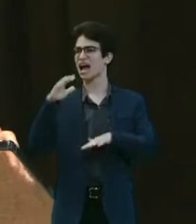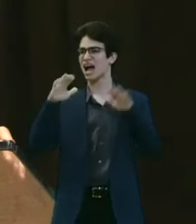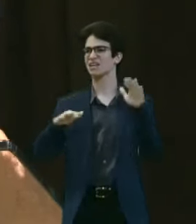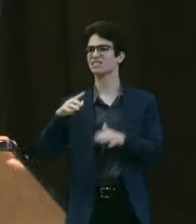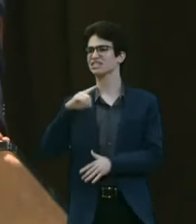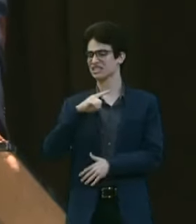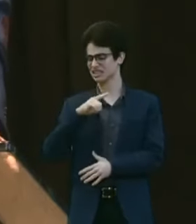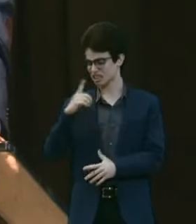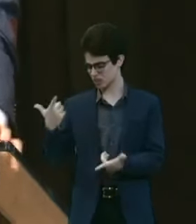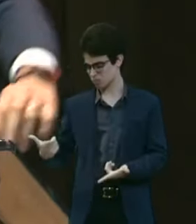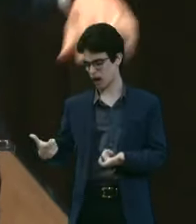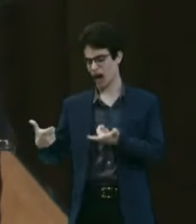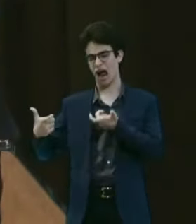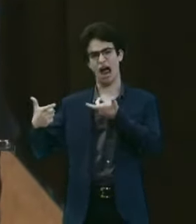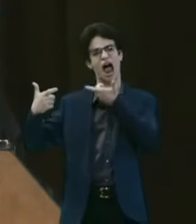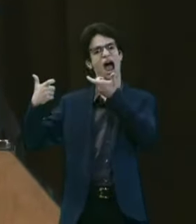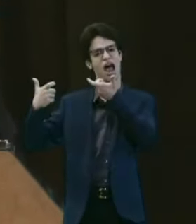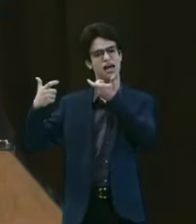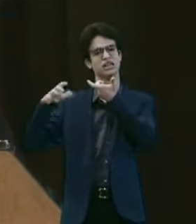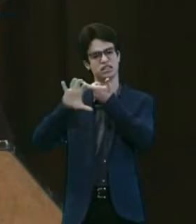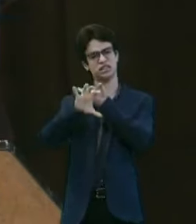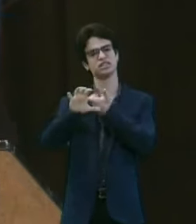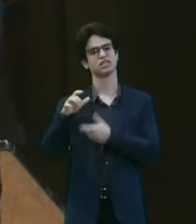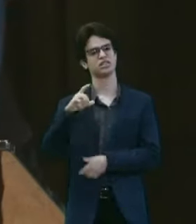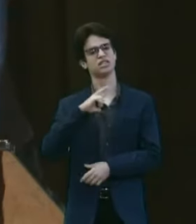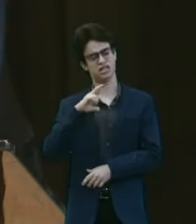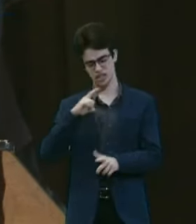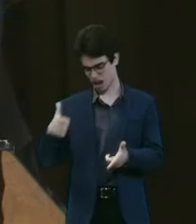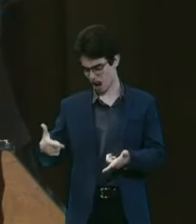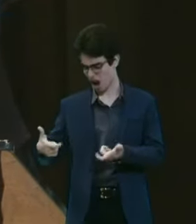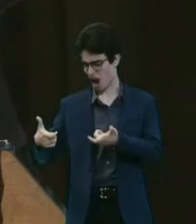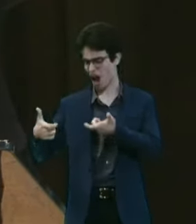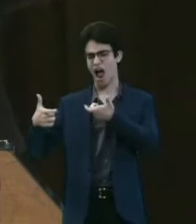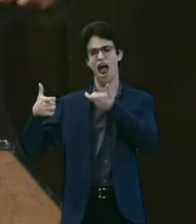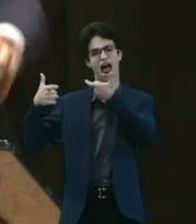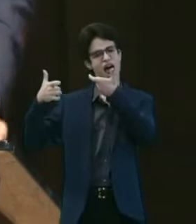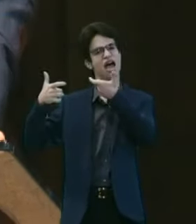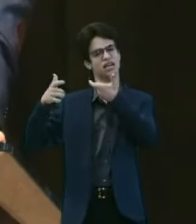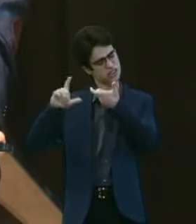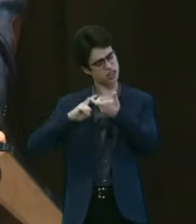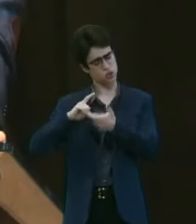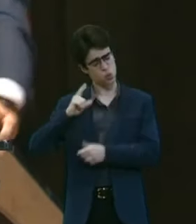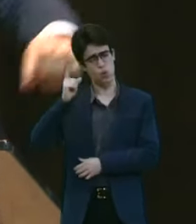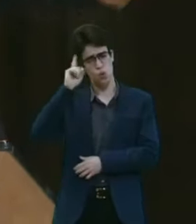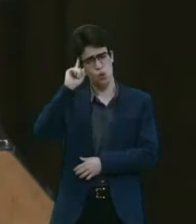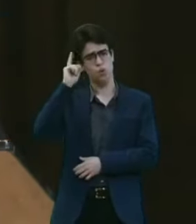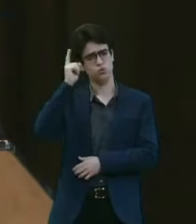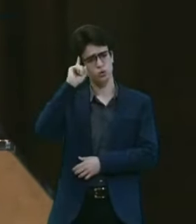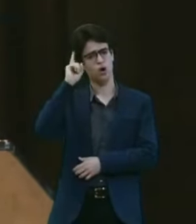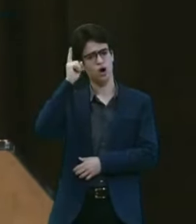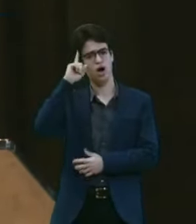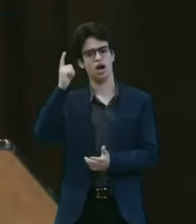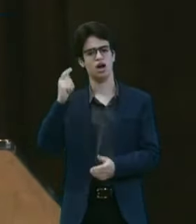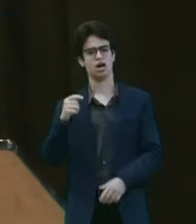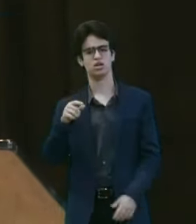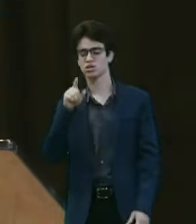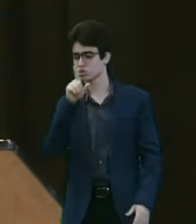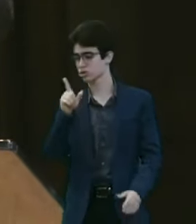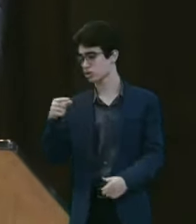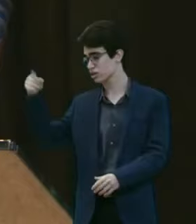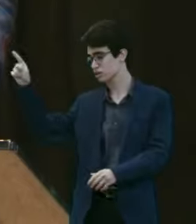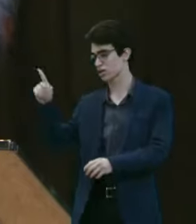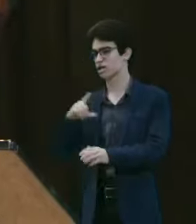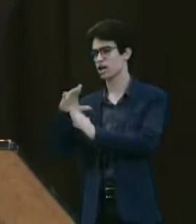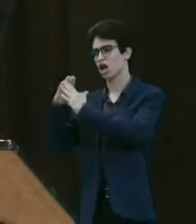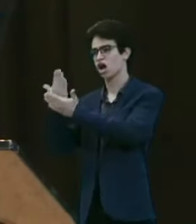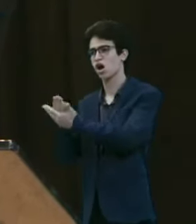acontecendo neste lugar. Uma guerra invisível acontecendo todos os dias. Quando você deixa o seu filho na escola,